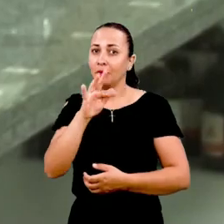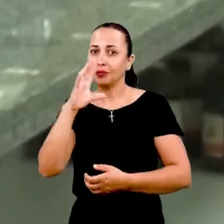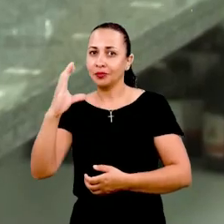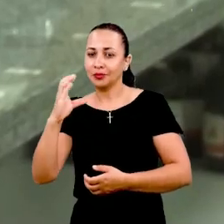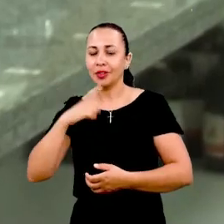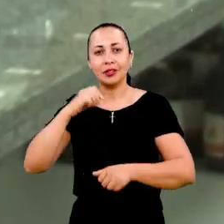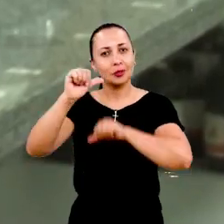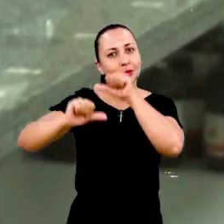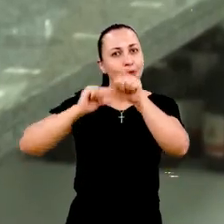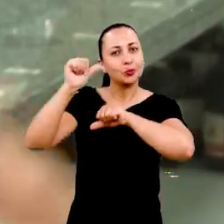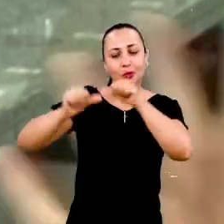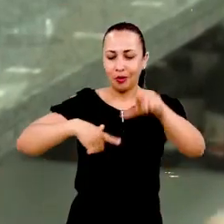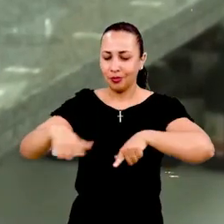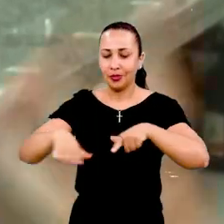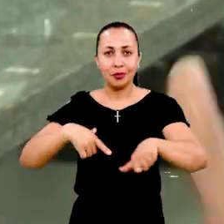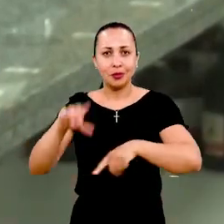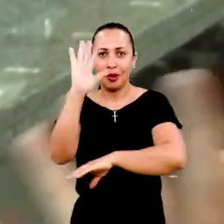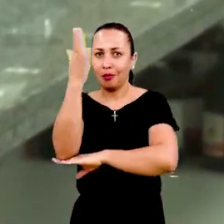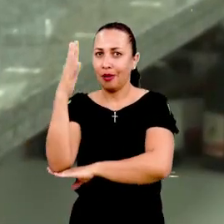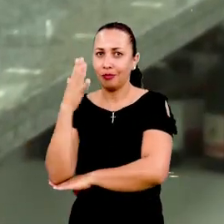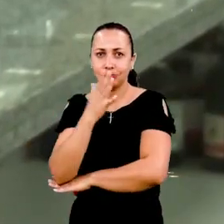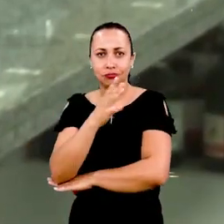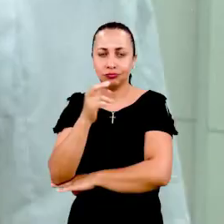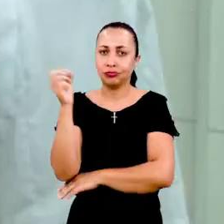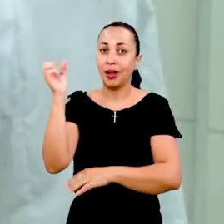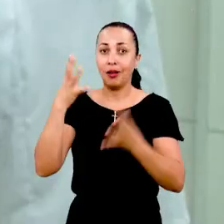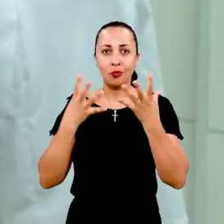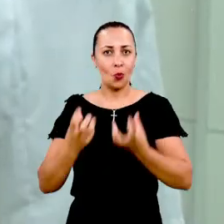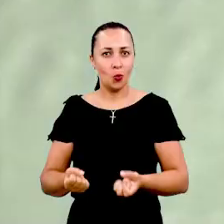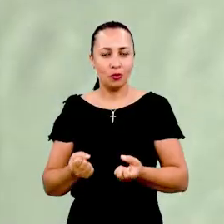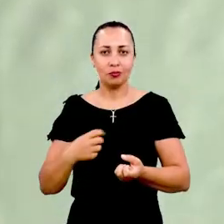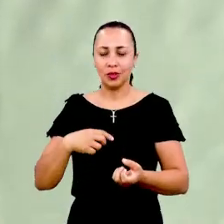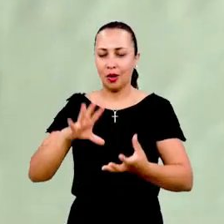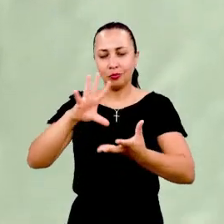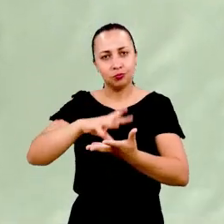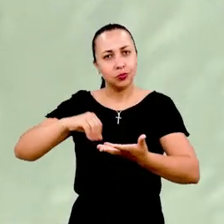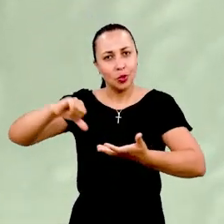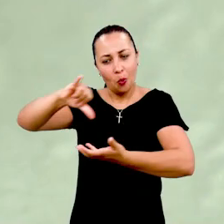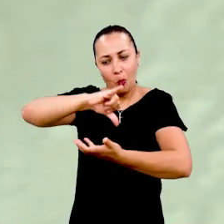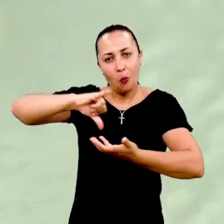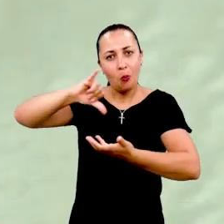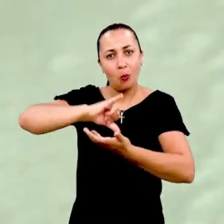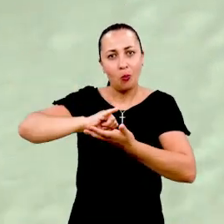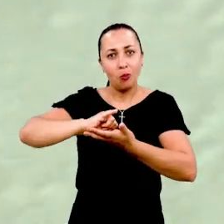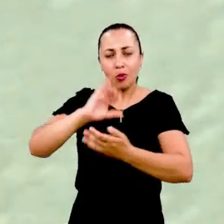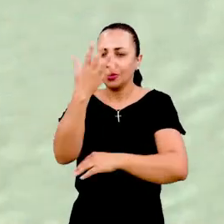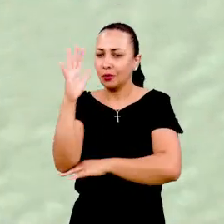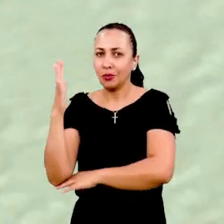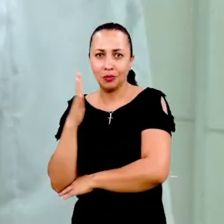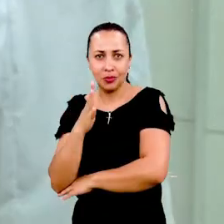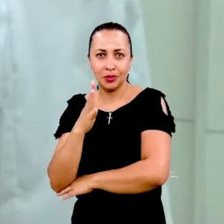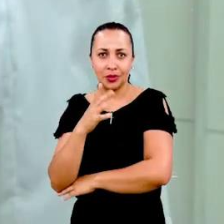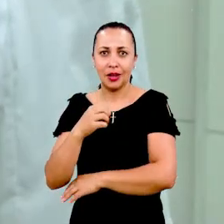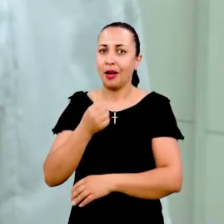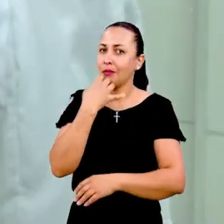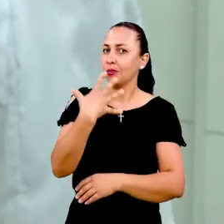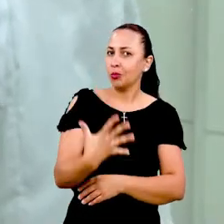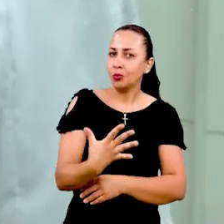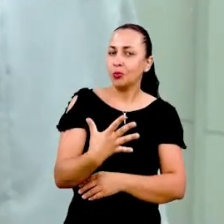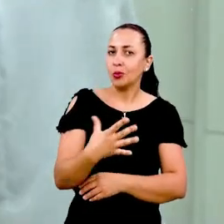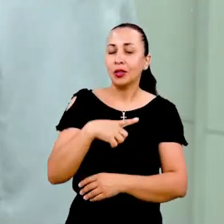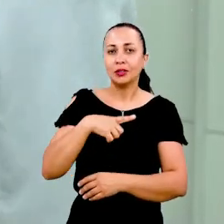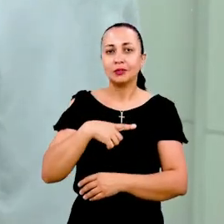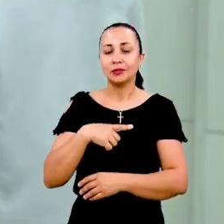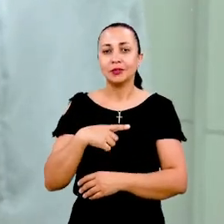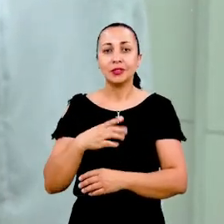UFC, desenvolvendo trabalhos com a Aroeira do Sertão. Eu estou trabalhando com extrato vegetal, que ele é sustentável.